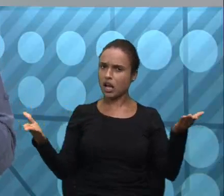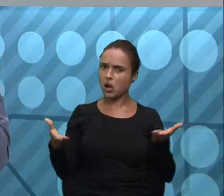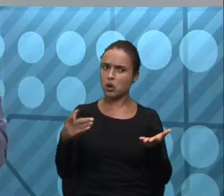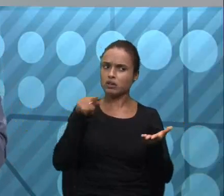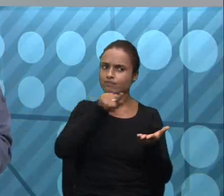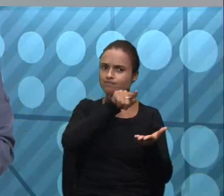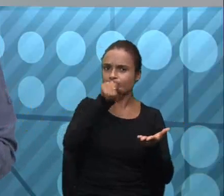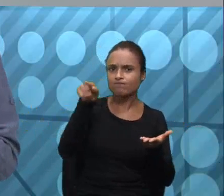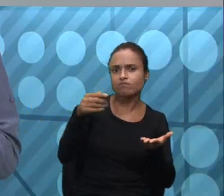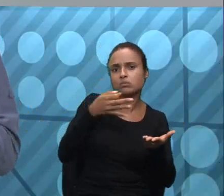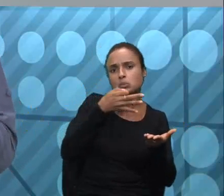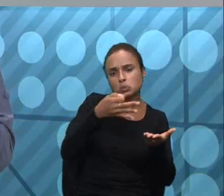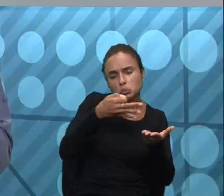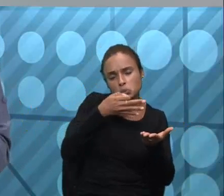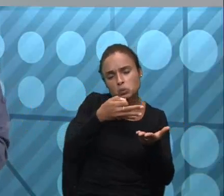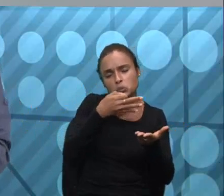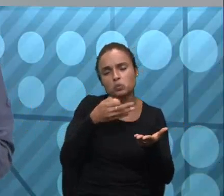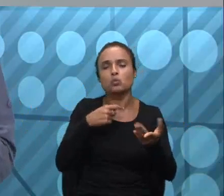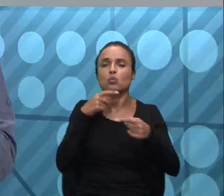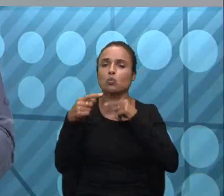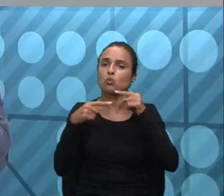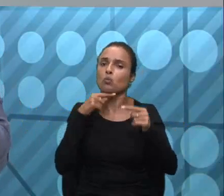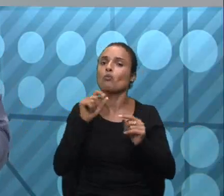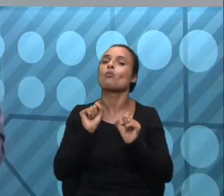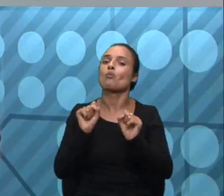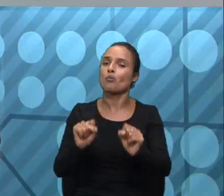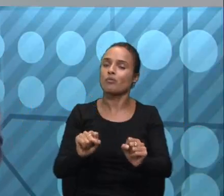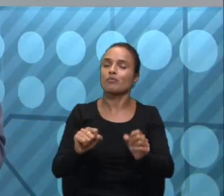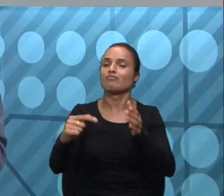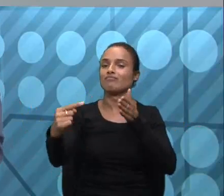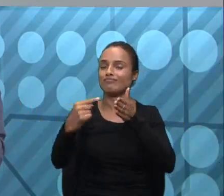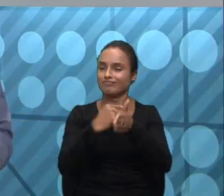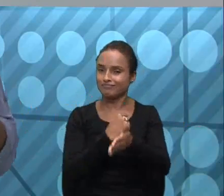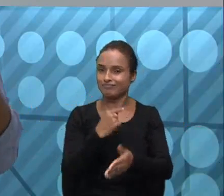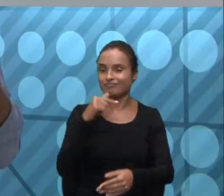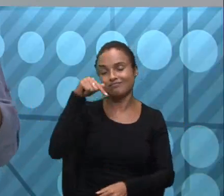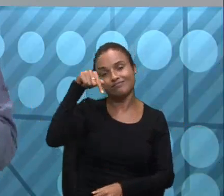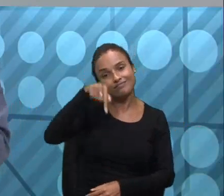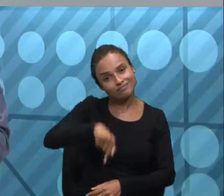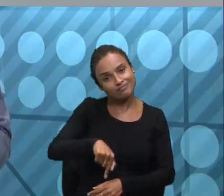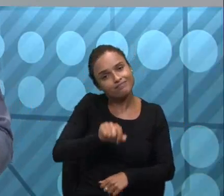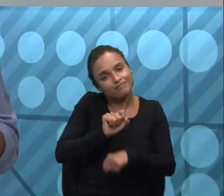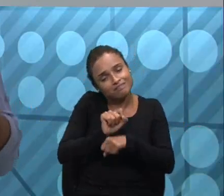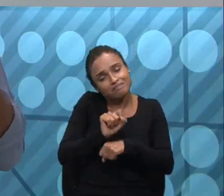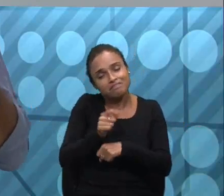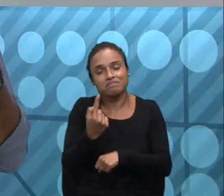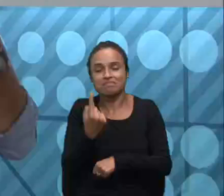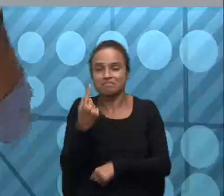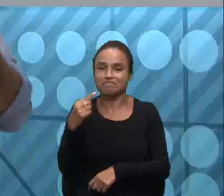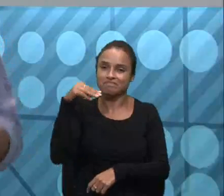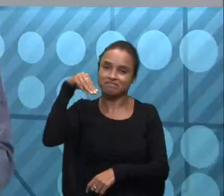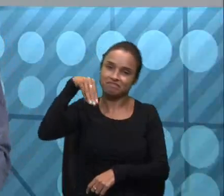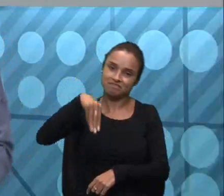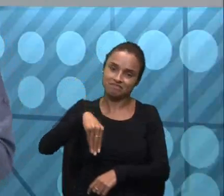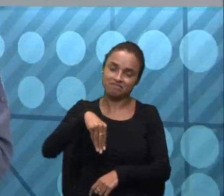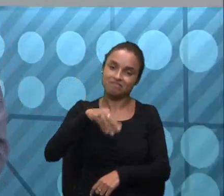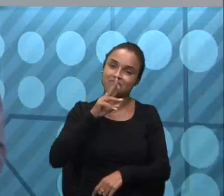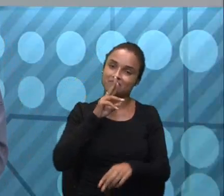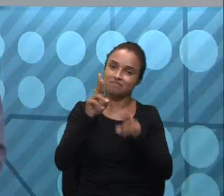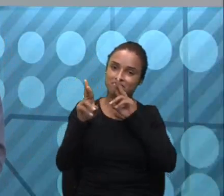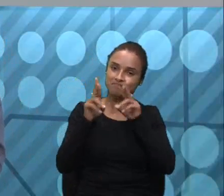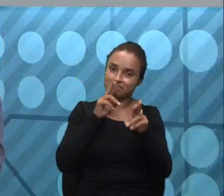se você tem alguma dúvida, manda, que daqui a pouco eu retorno, tá? Respondendo pelo menos a grande